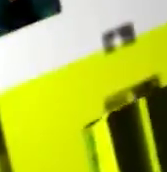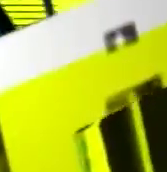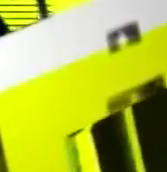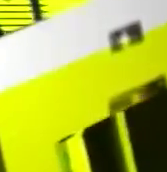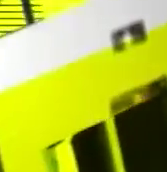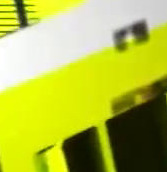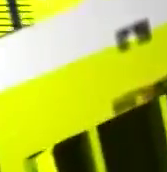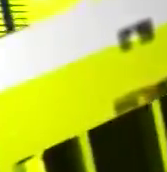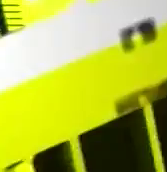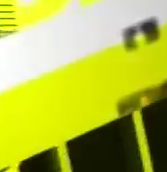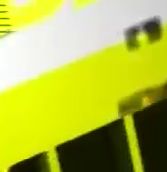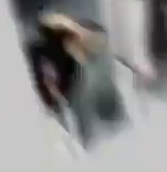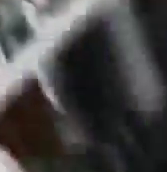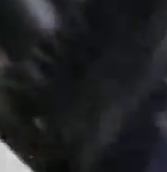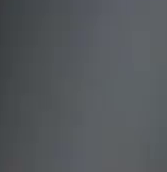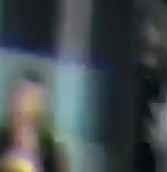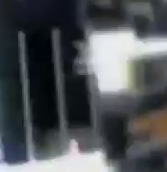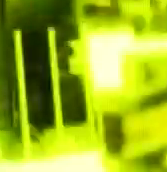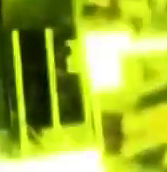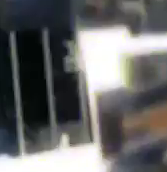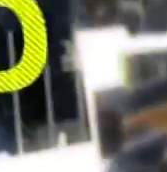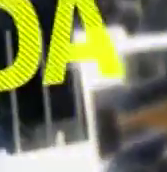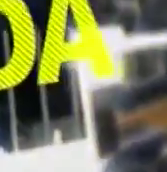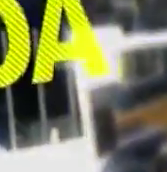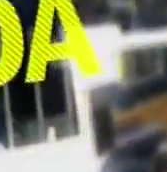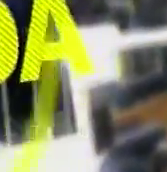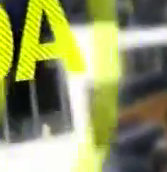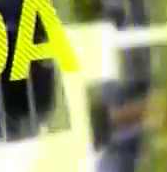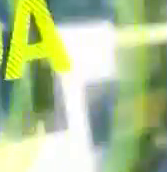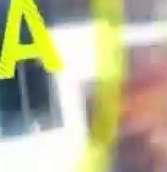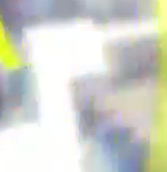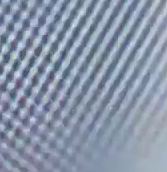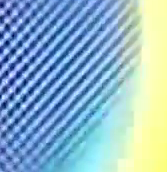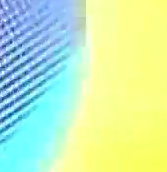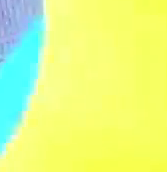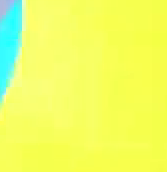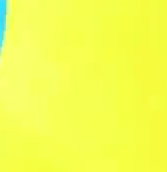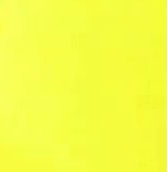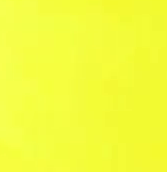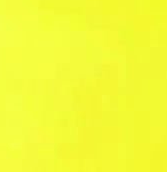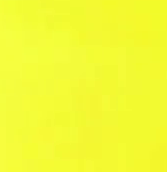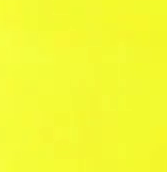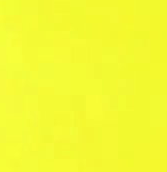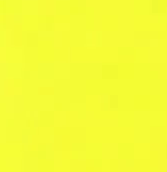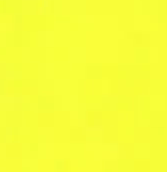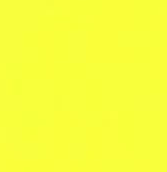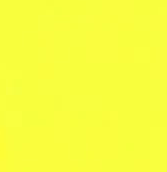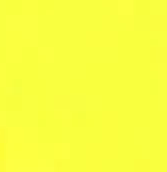Um segundo encaminhamento. Ministério de Santos, no meu estado de São Paulo.